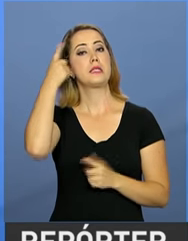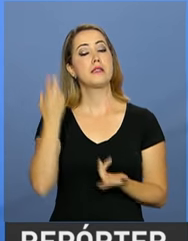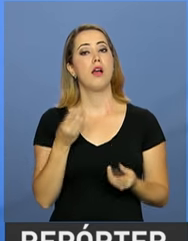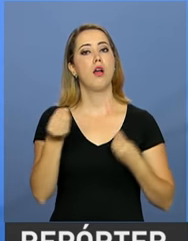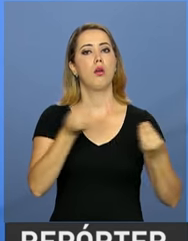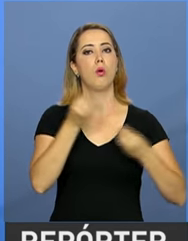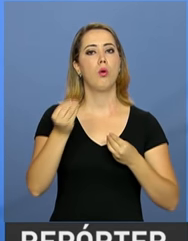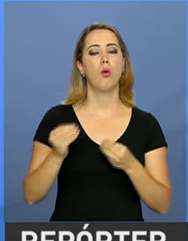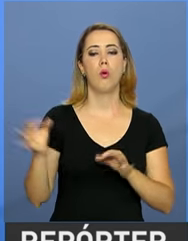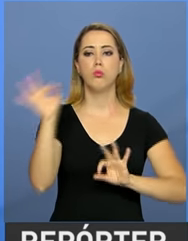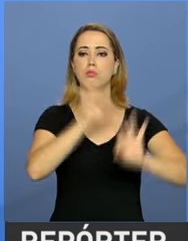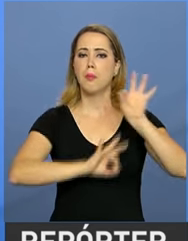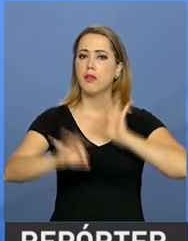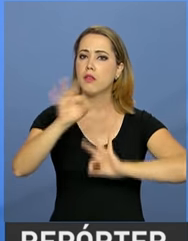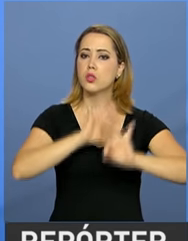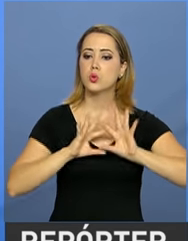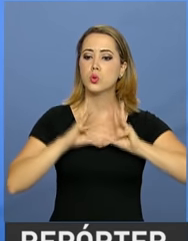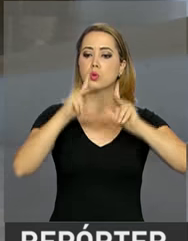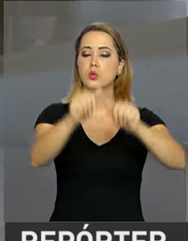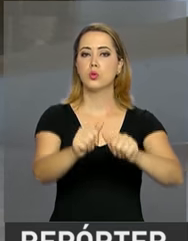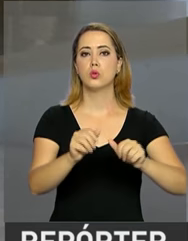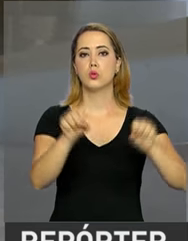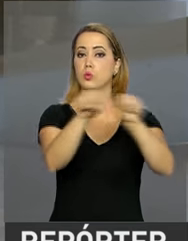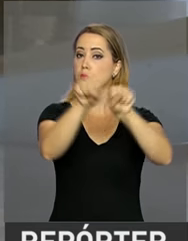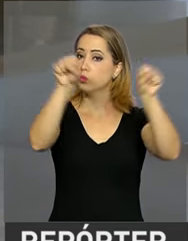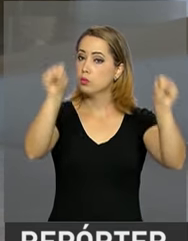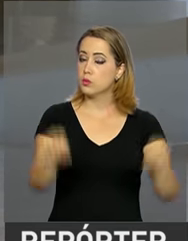modernização e do sistema penitenciário.